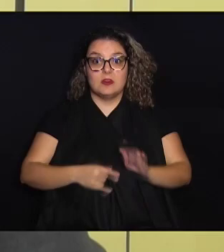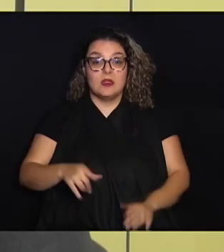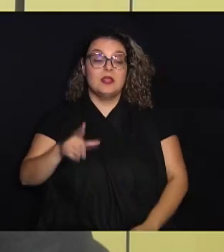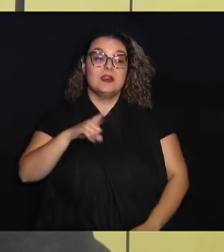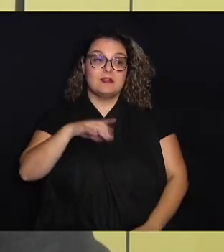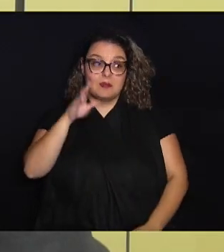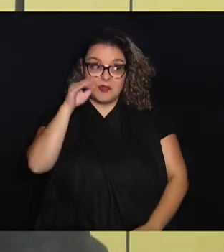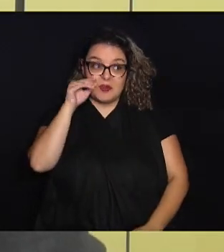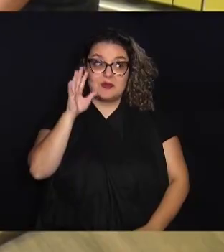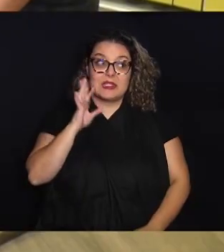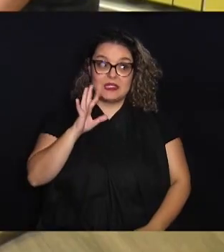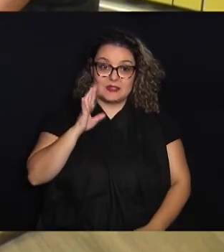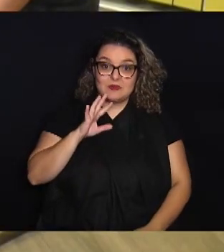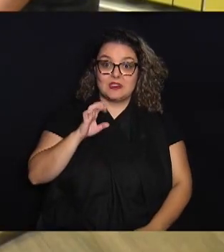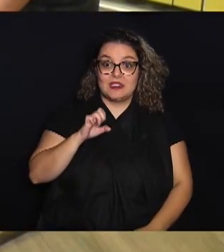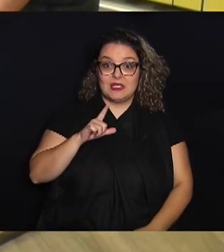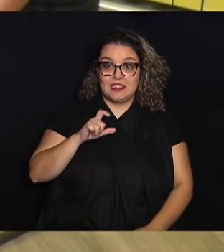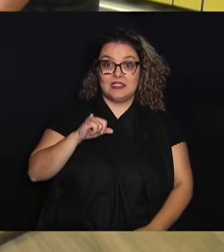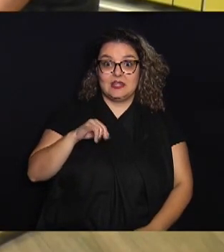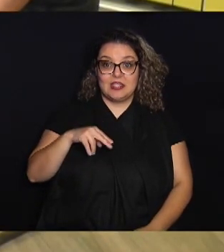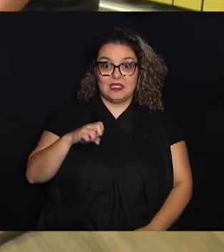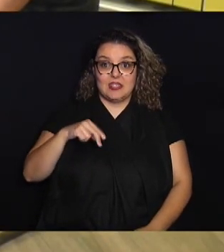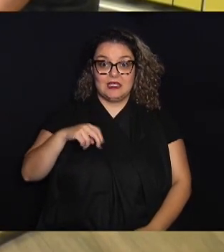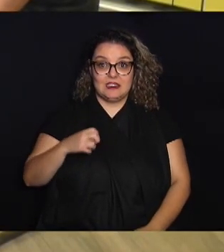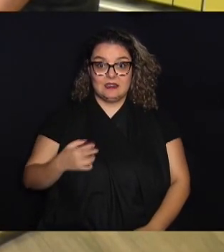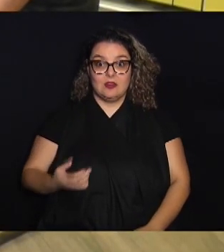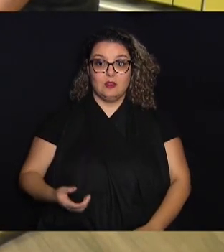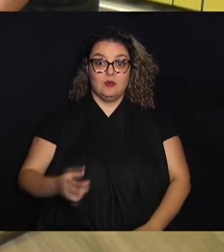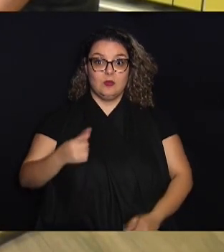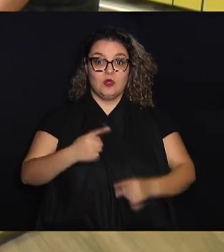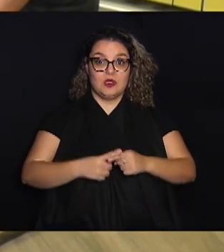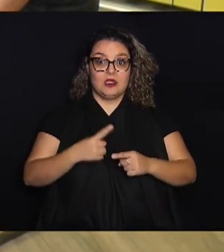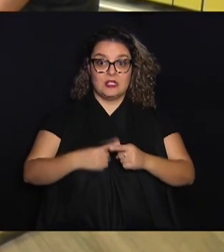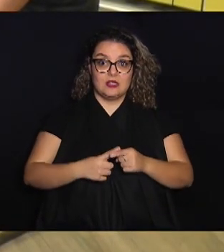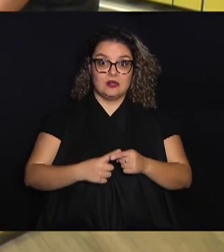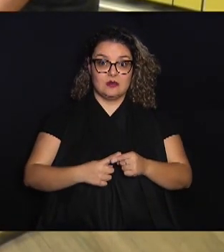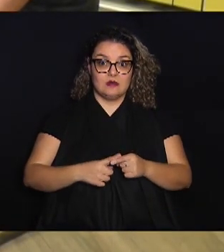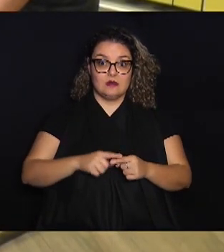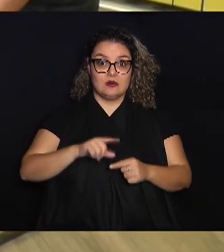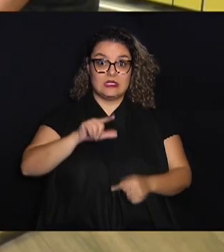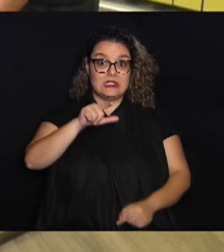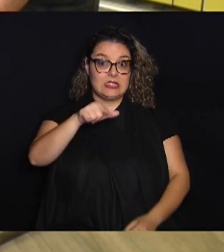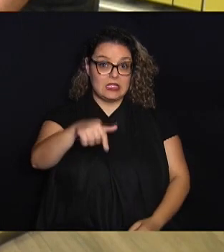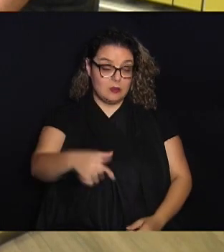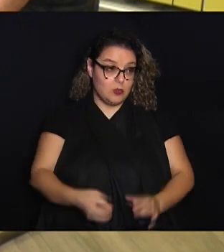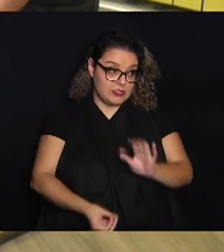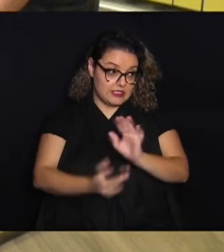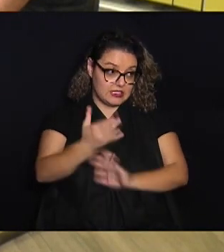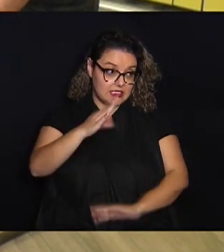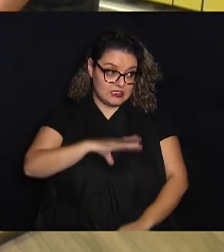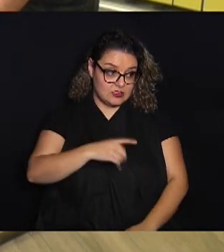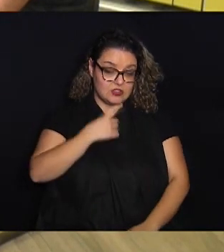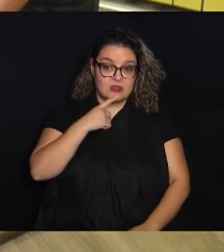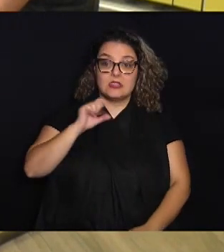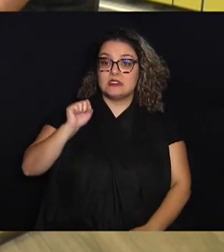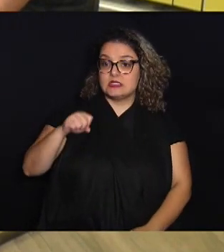bem bacana, né, Irene? Porque a Câmara ela existe praticamente, passou a existir um pouquinho depois da fundação de Campinas, né? Isso mesmo. A freguesia